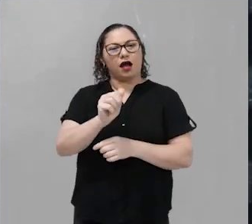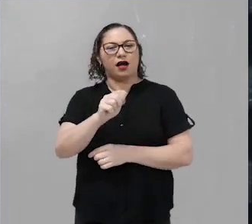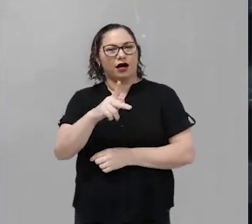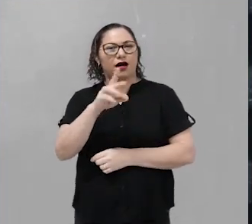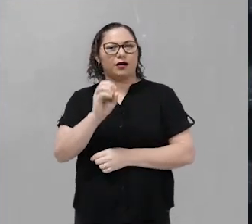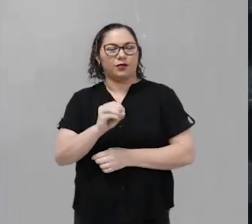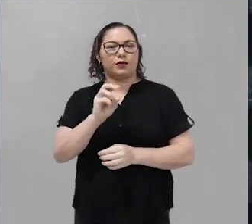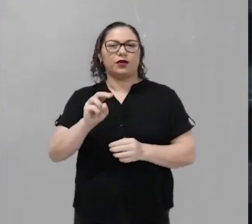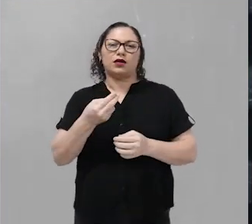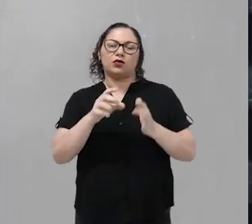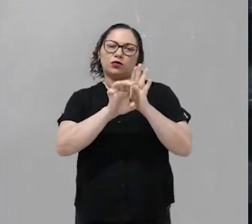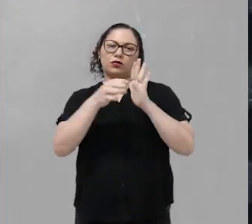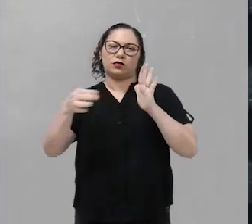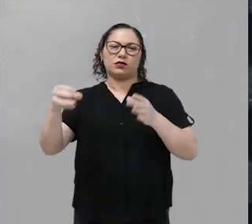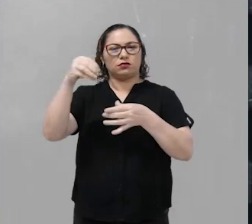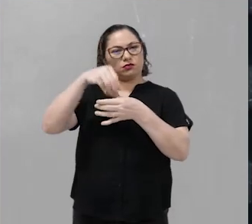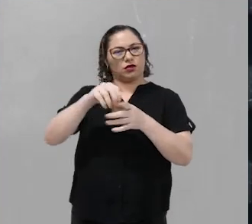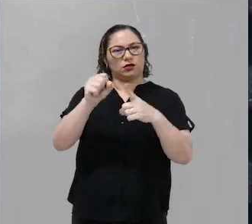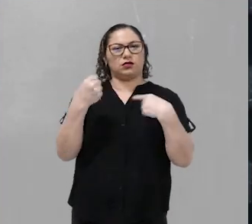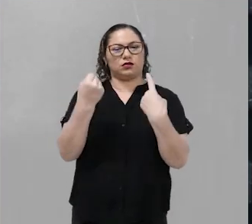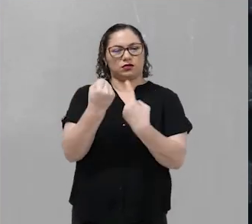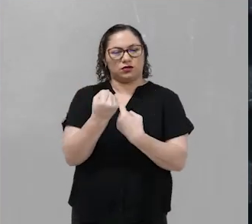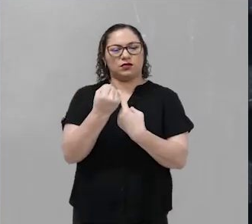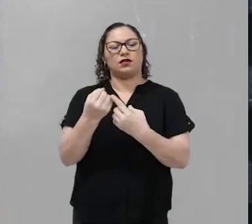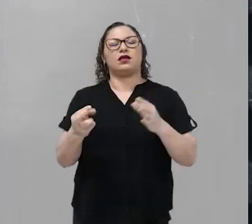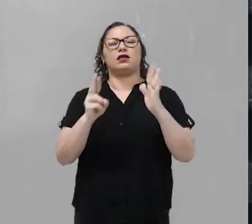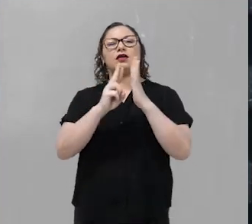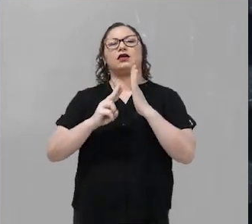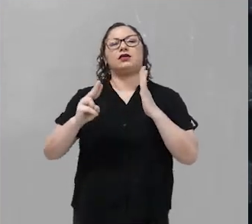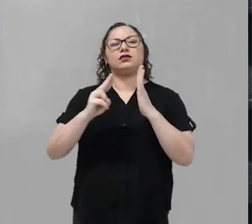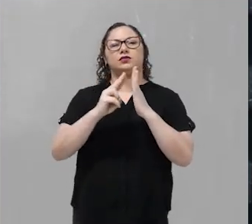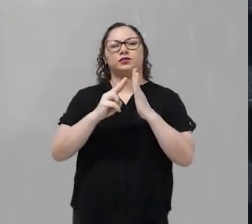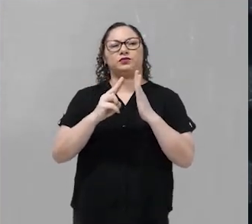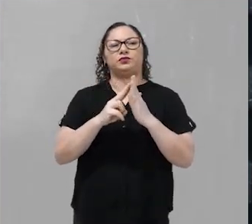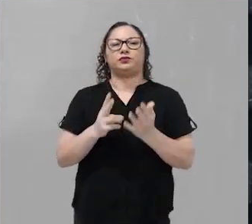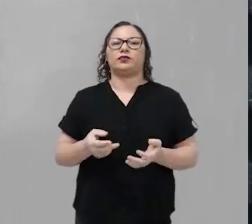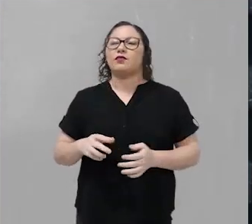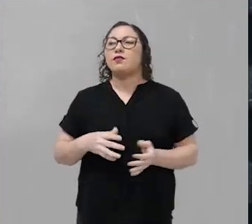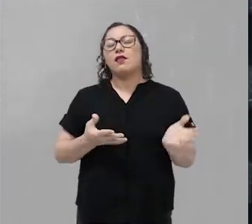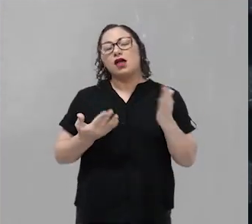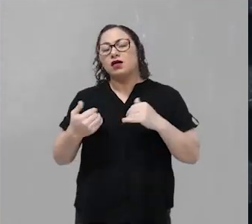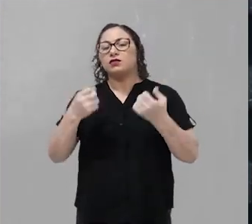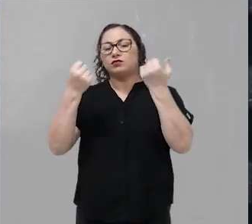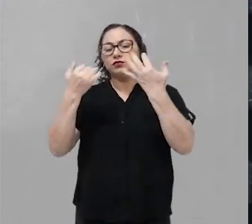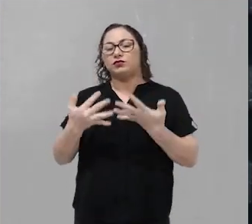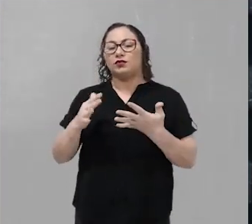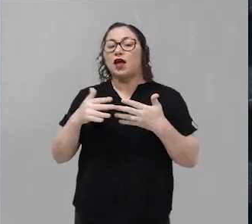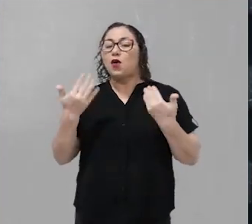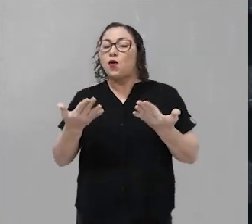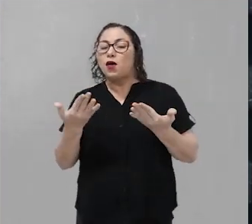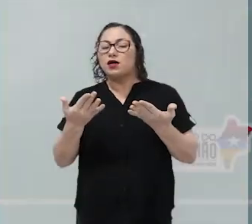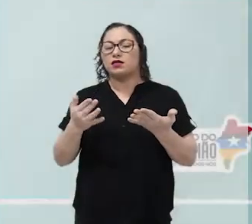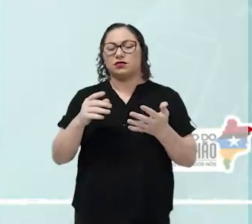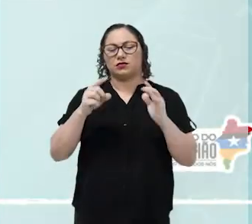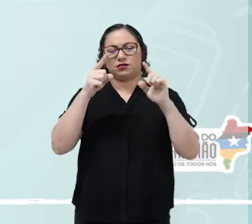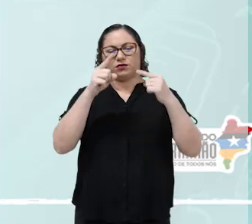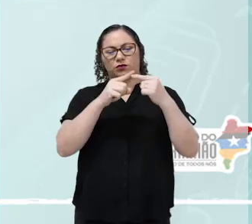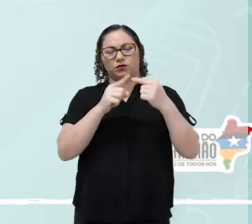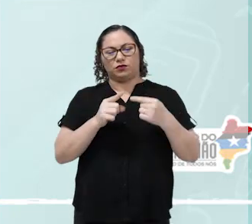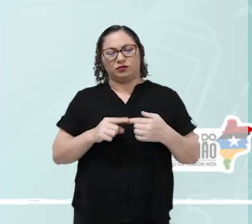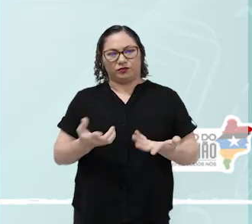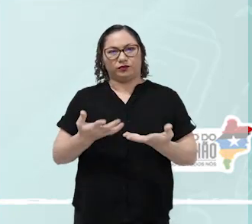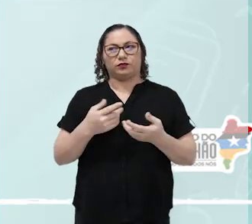trabalhados dentro da chamada sociologia urbana. Beleza? Então vem comigo. Vamos olhar aqui quais são os tópicos da aula de